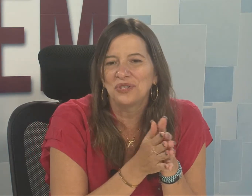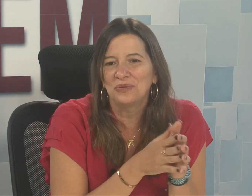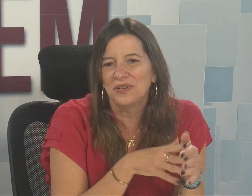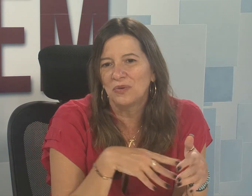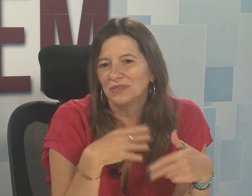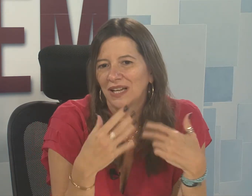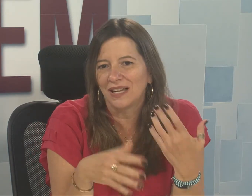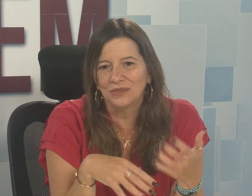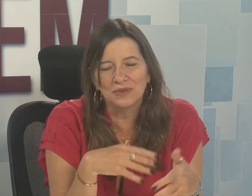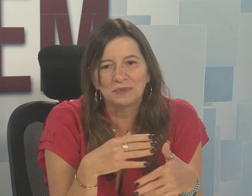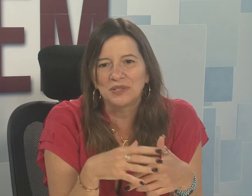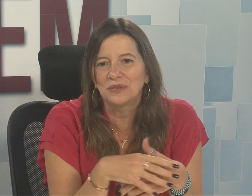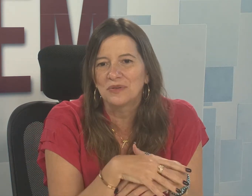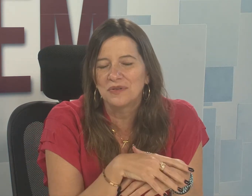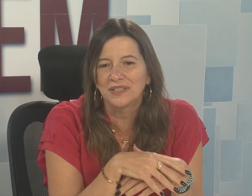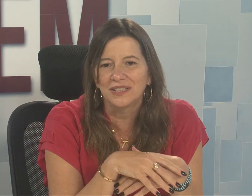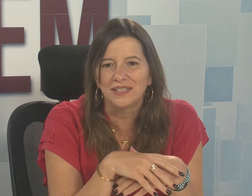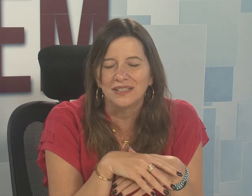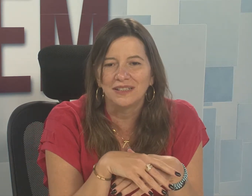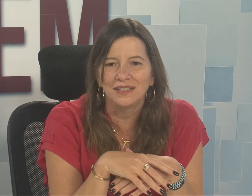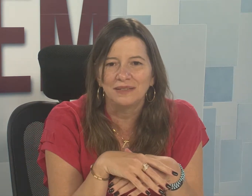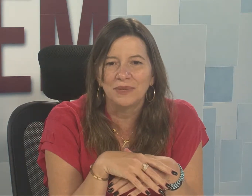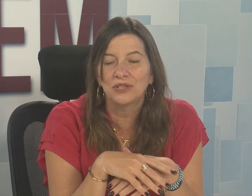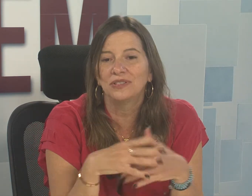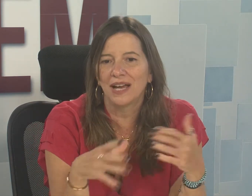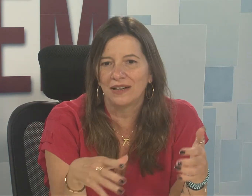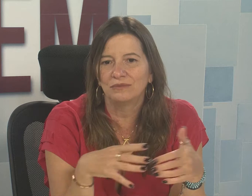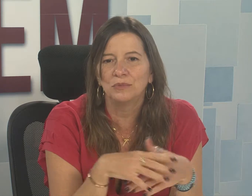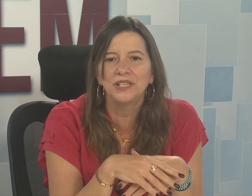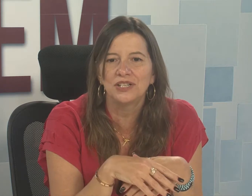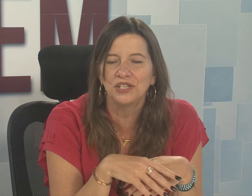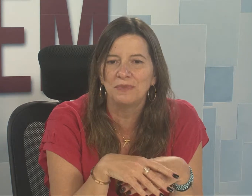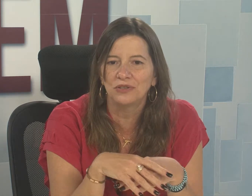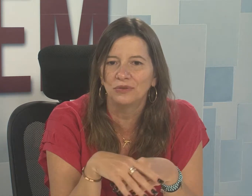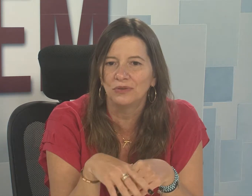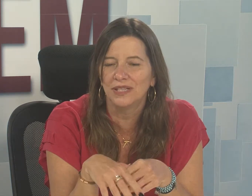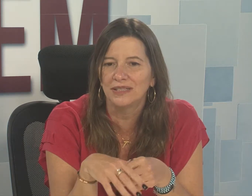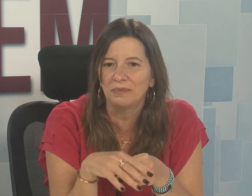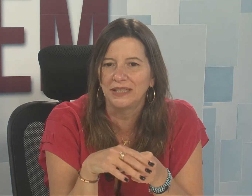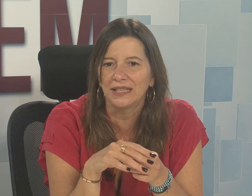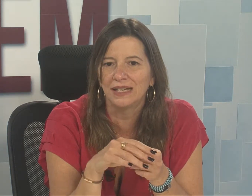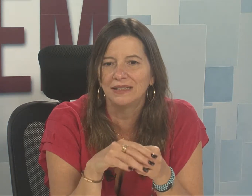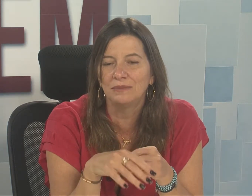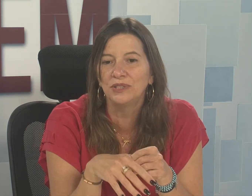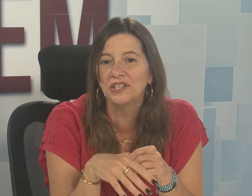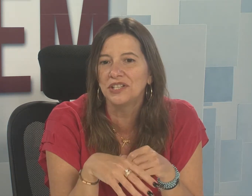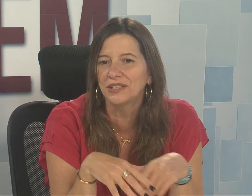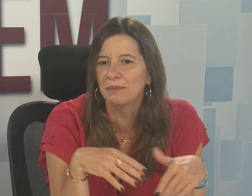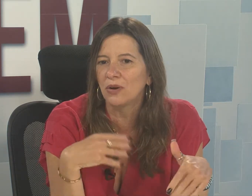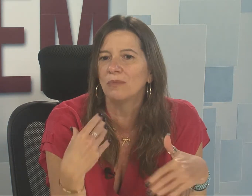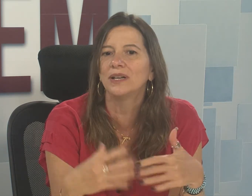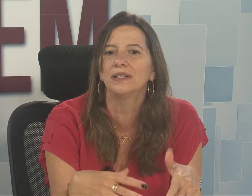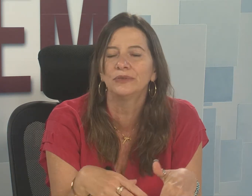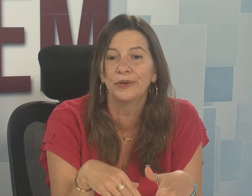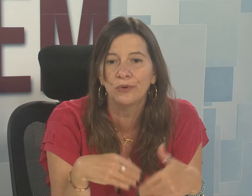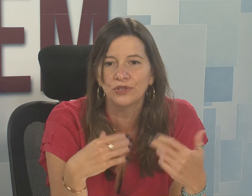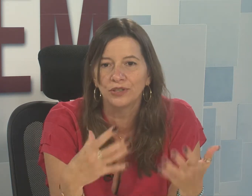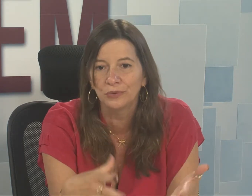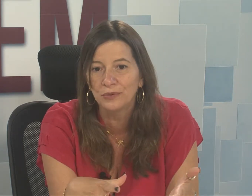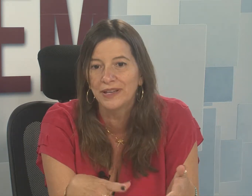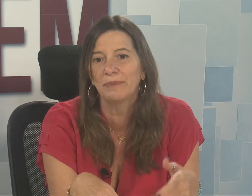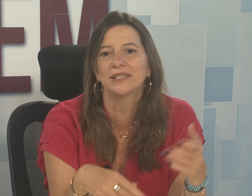Eu continuo em contato com as pessoas que me ajudaram, muita gente me ajudou nessa empreitada, e muita gente está me cobrando